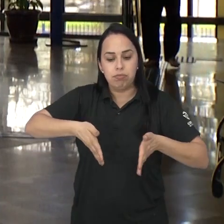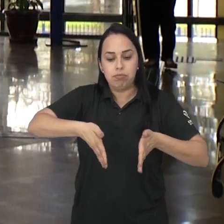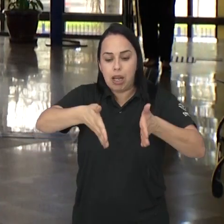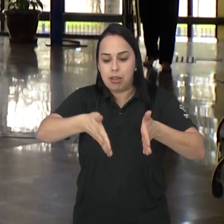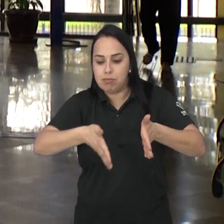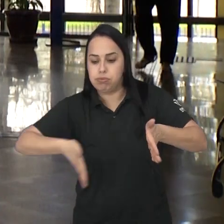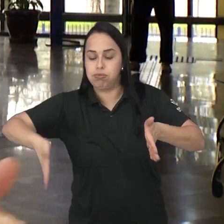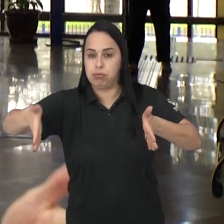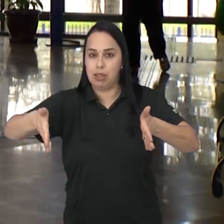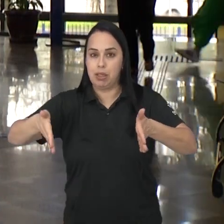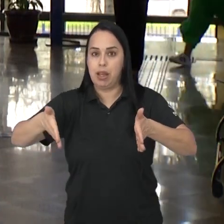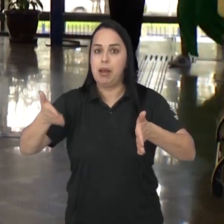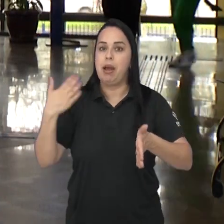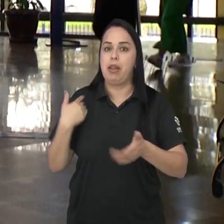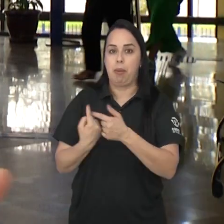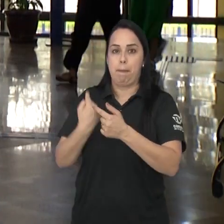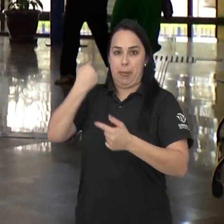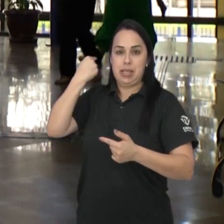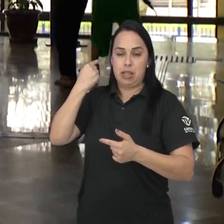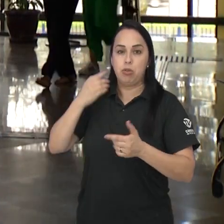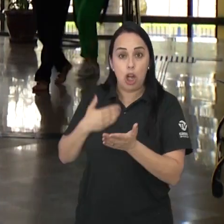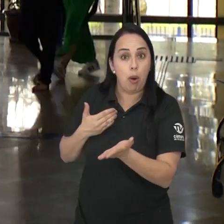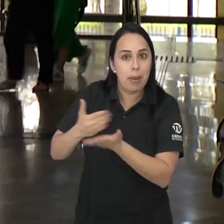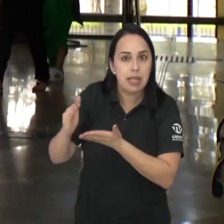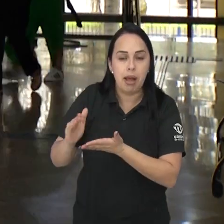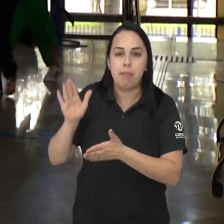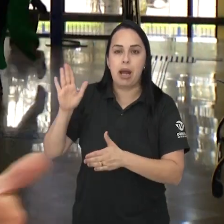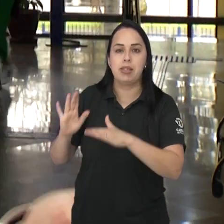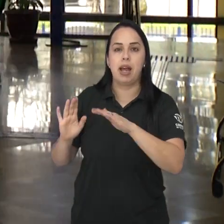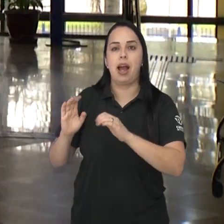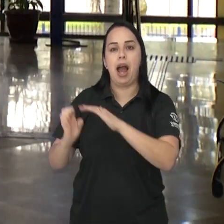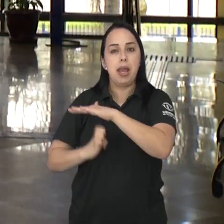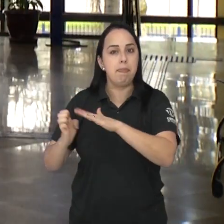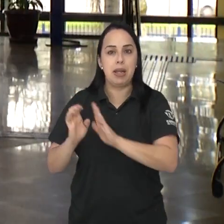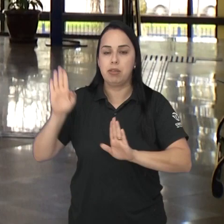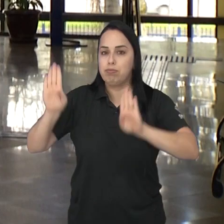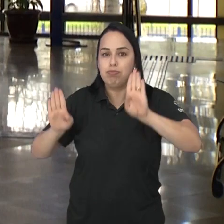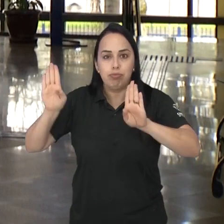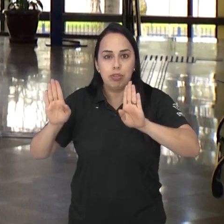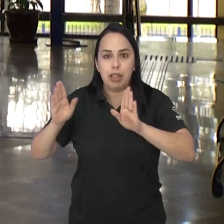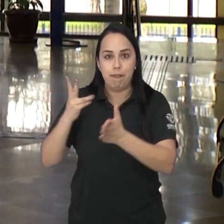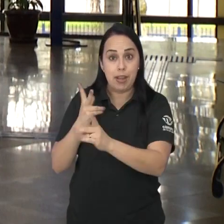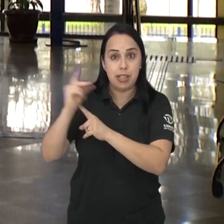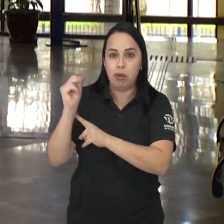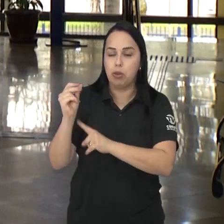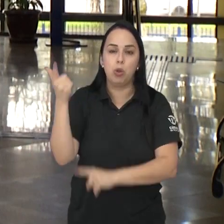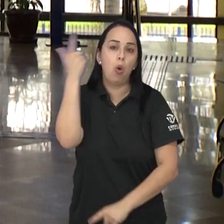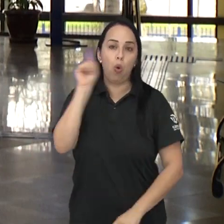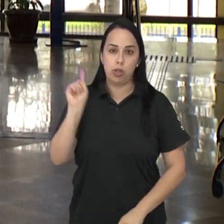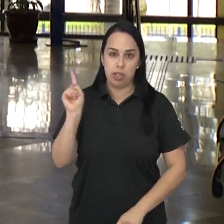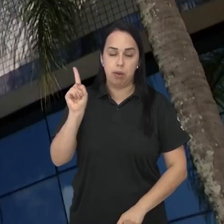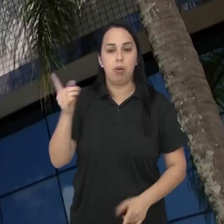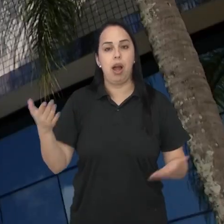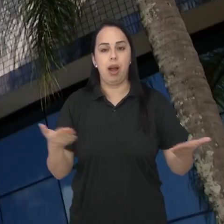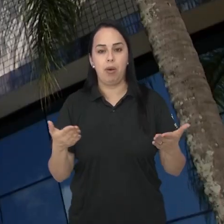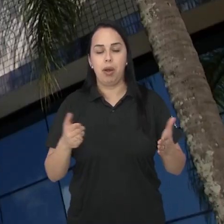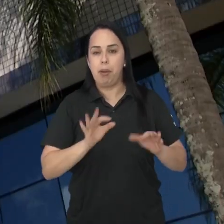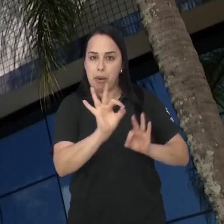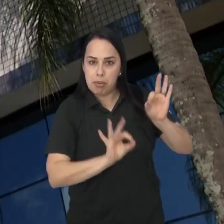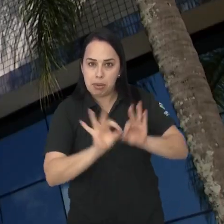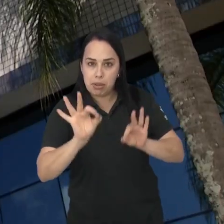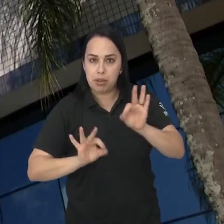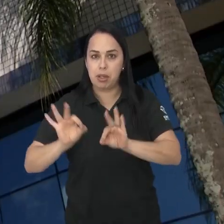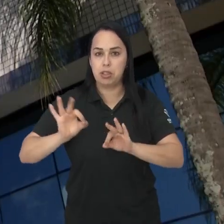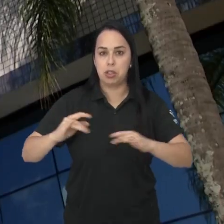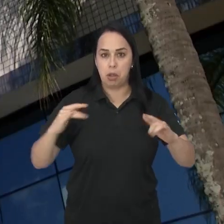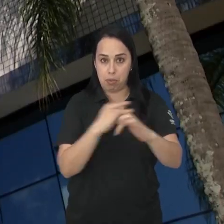pensar em uma ampliação. Era para ter início em 2022, a empresa que ganhou a licitação não teve capacidade para começar. Para a